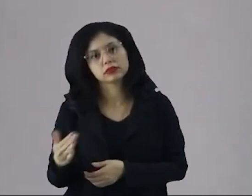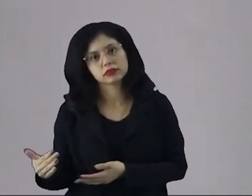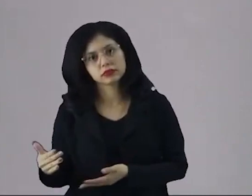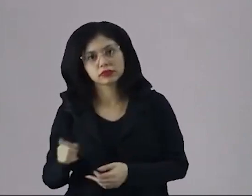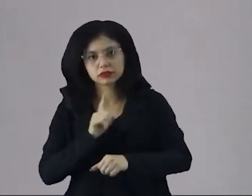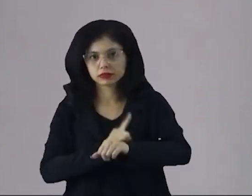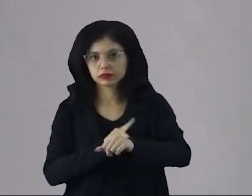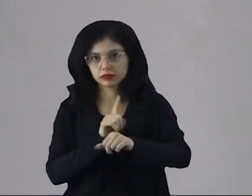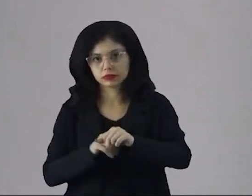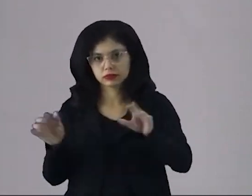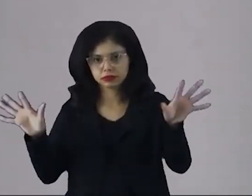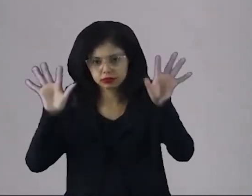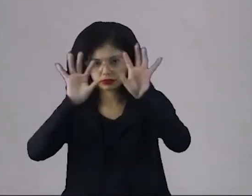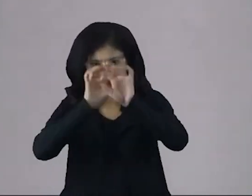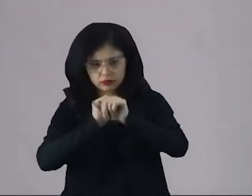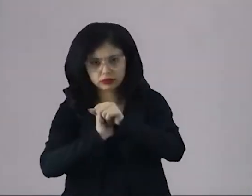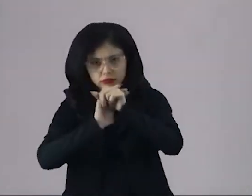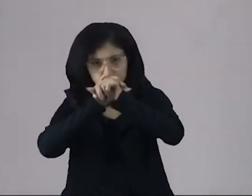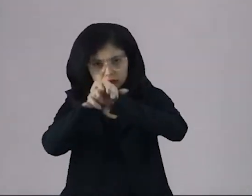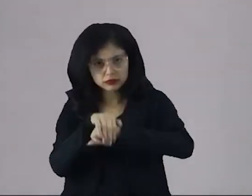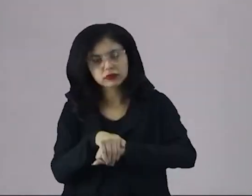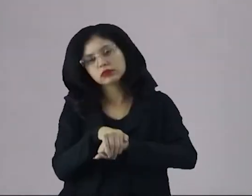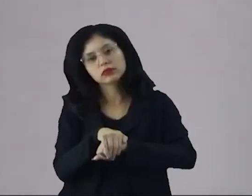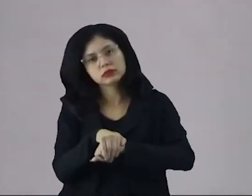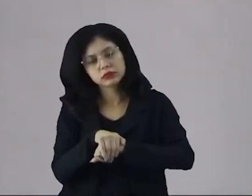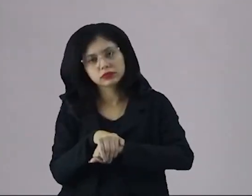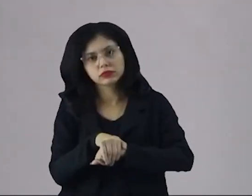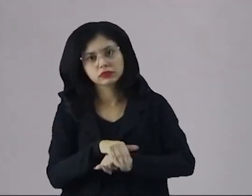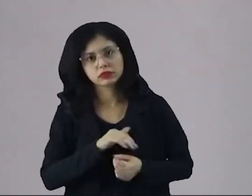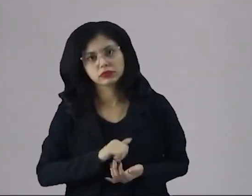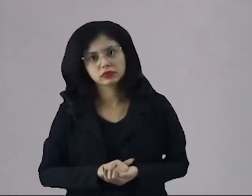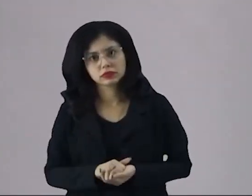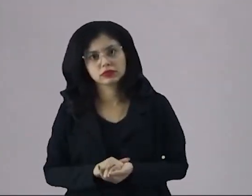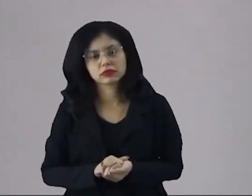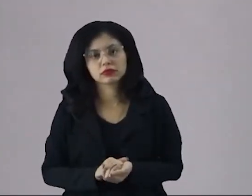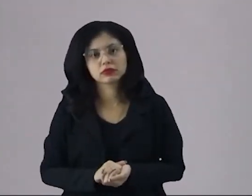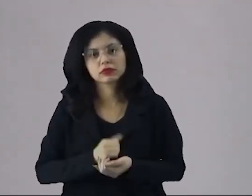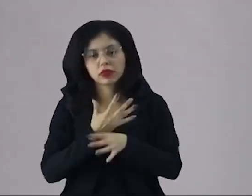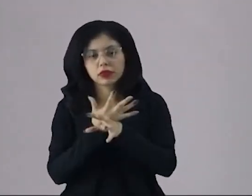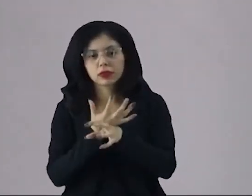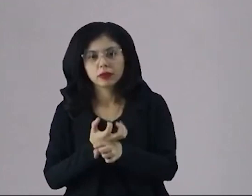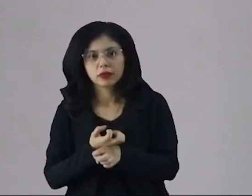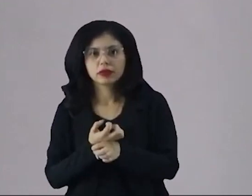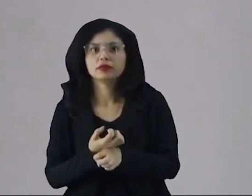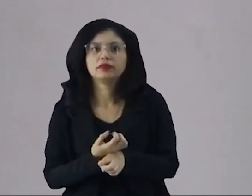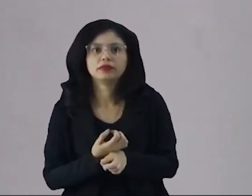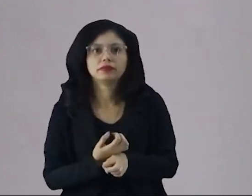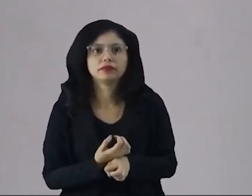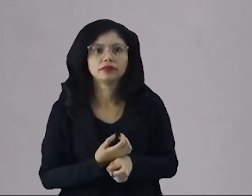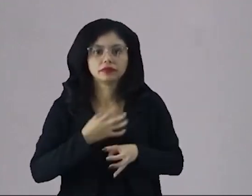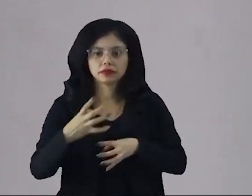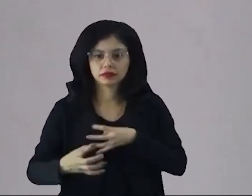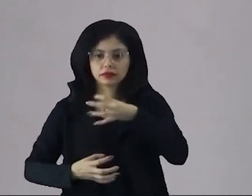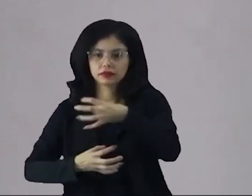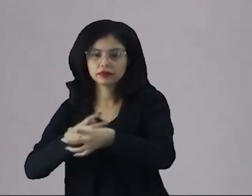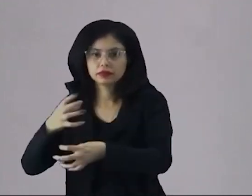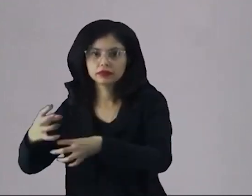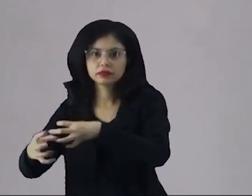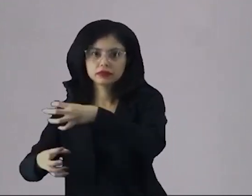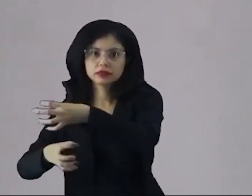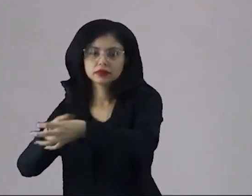o horário da noite, que as pessoas estão anoitecendo no deserto, essas moitas começam a ser